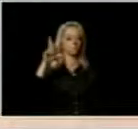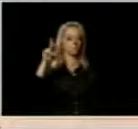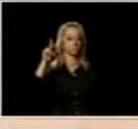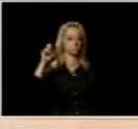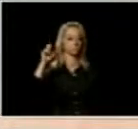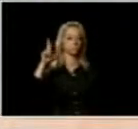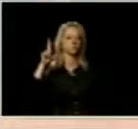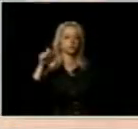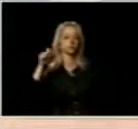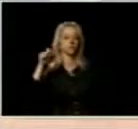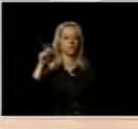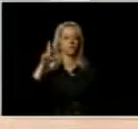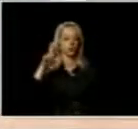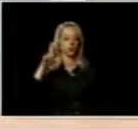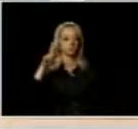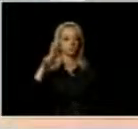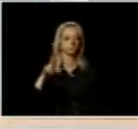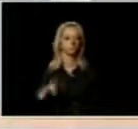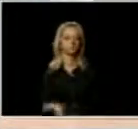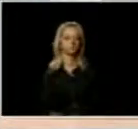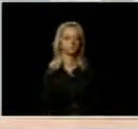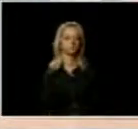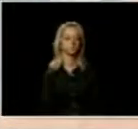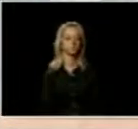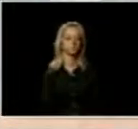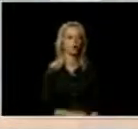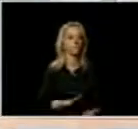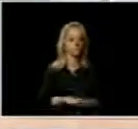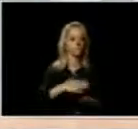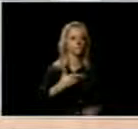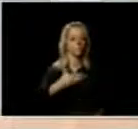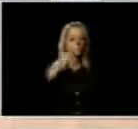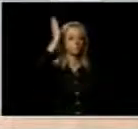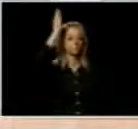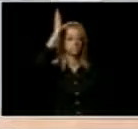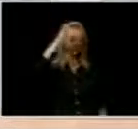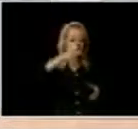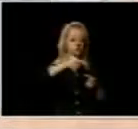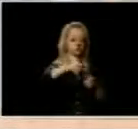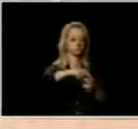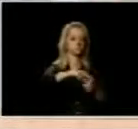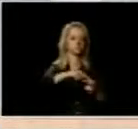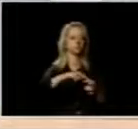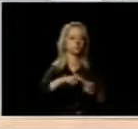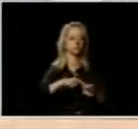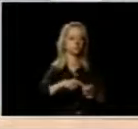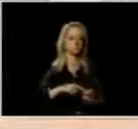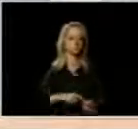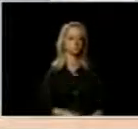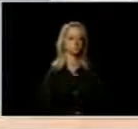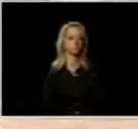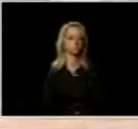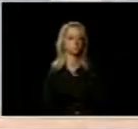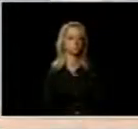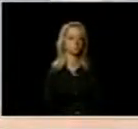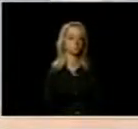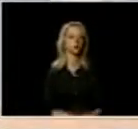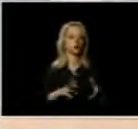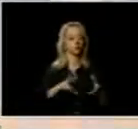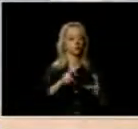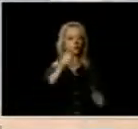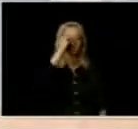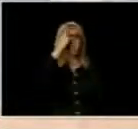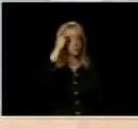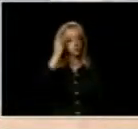passar essa pessoa vir apenas uma vez aqui no município de Taubaté. Senhor presidente, senhores vereadores, munícipes que nos acompanham, munícipes que nos assistem, são essas as